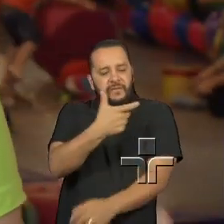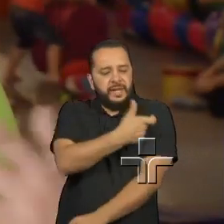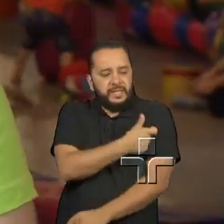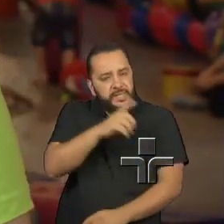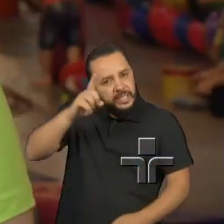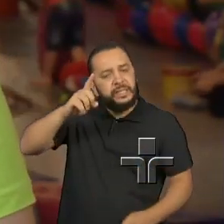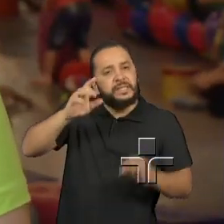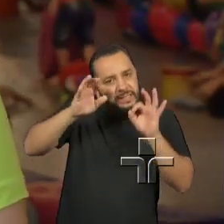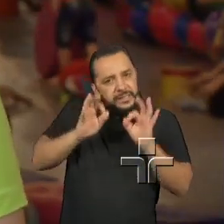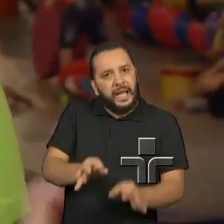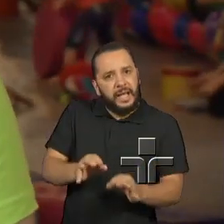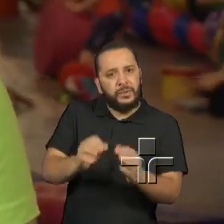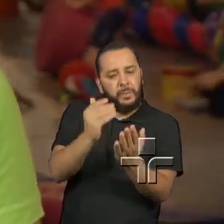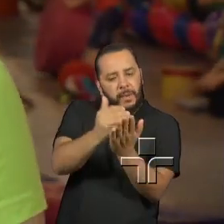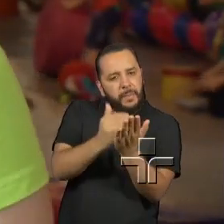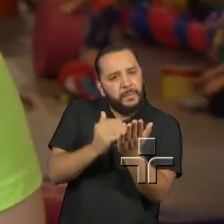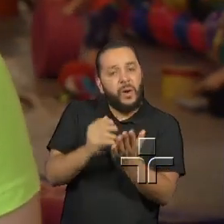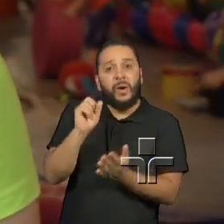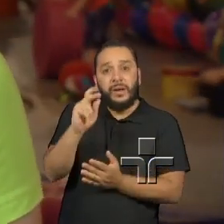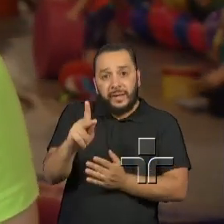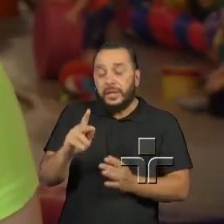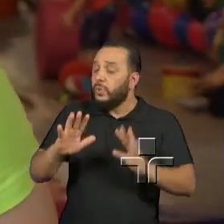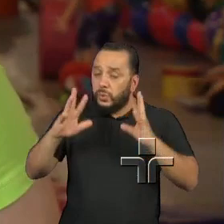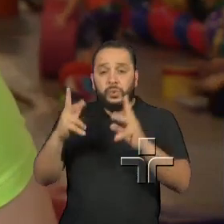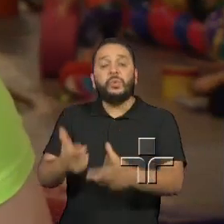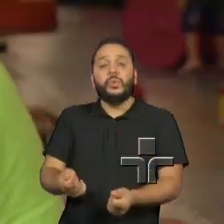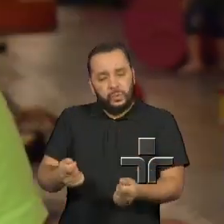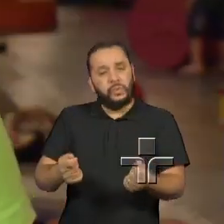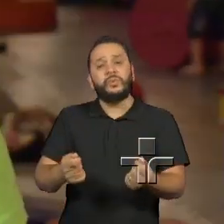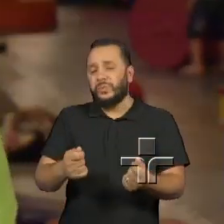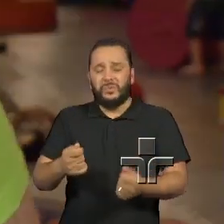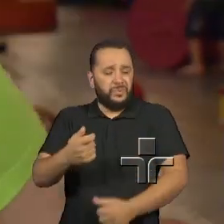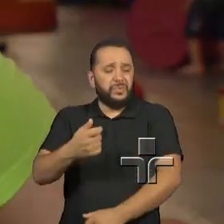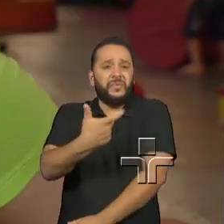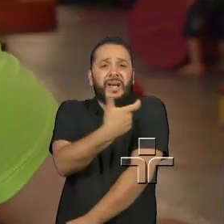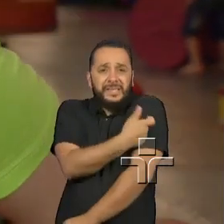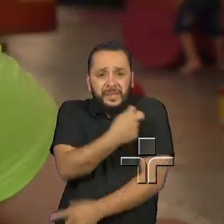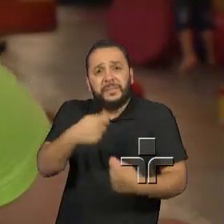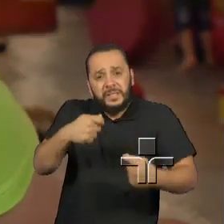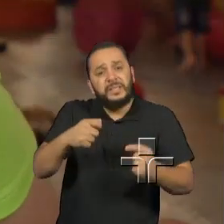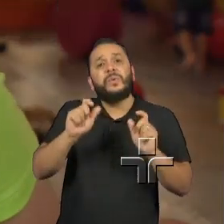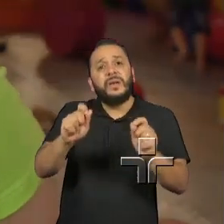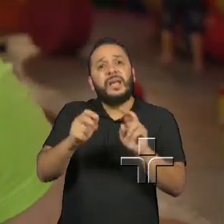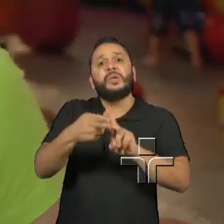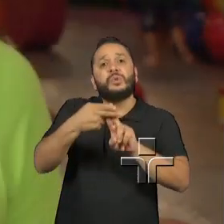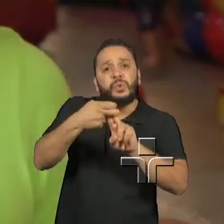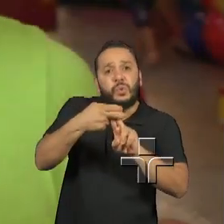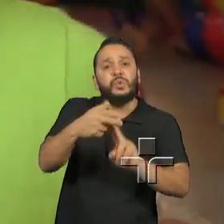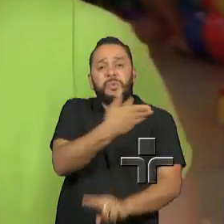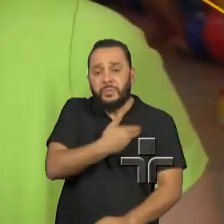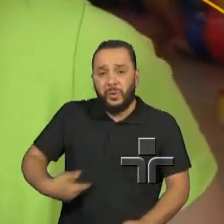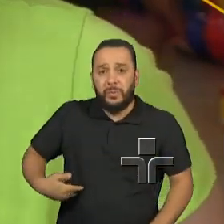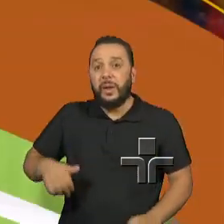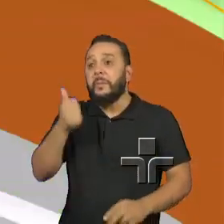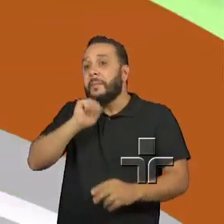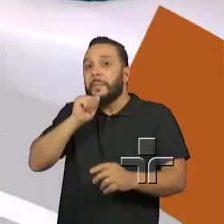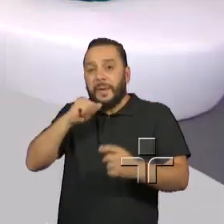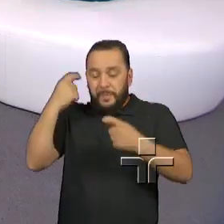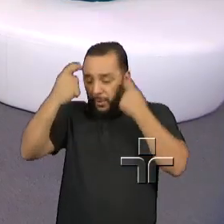vacina que fosse pro bem do nosso filho deveria ter no público. Minha mãe sempre foi preocupada também com isso, minha mãe é igual eu, a louca da